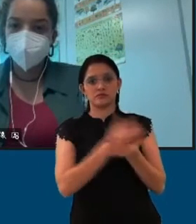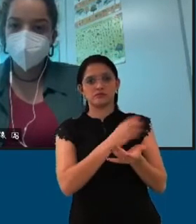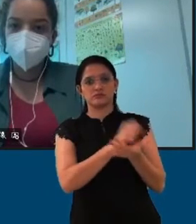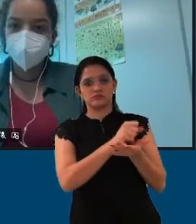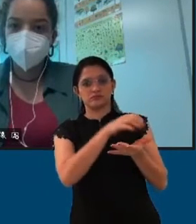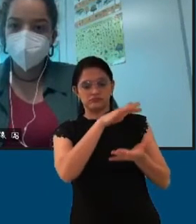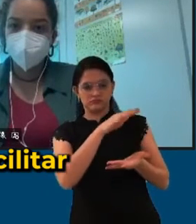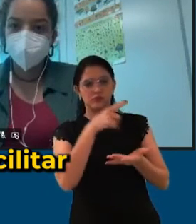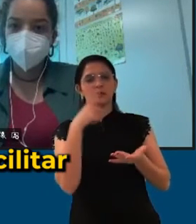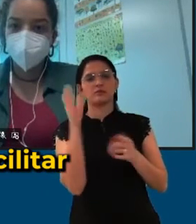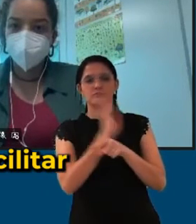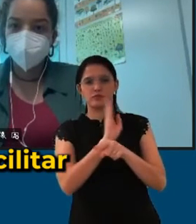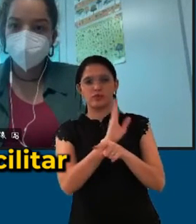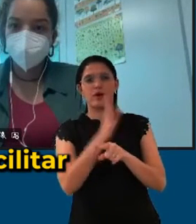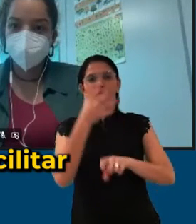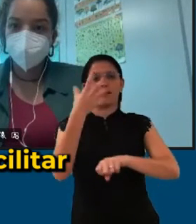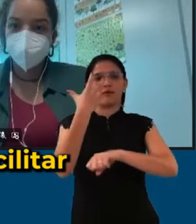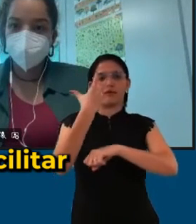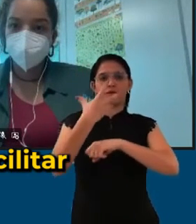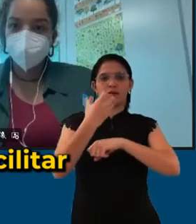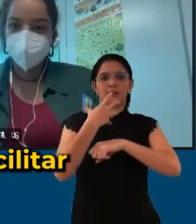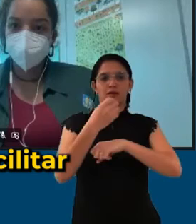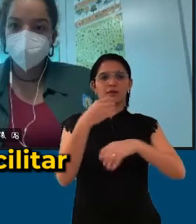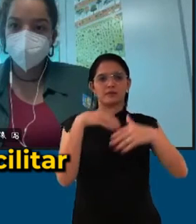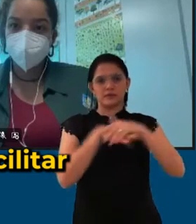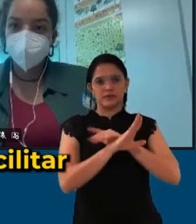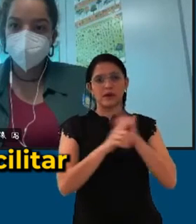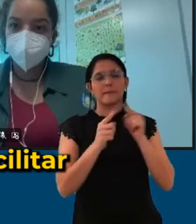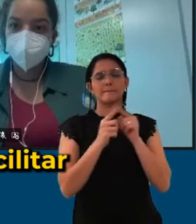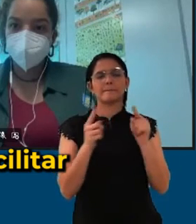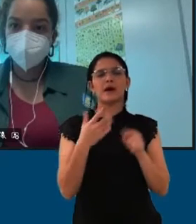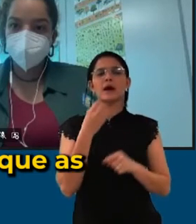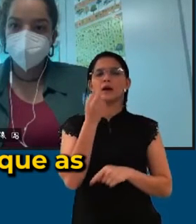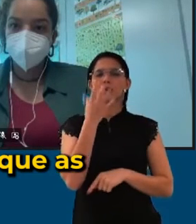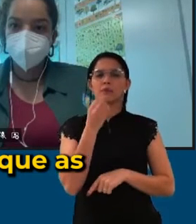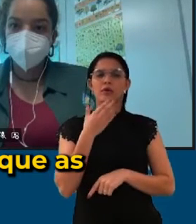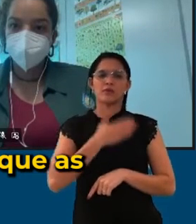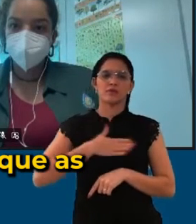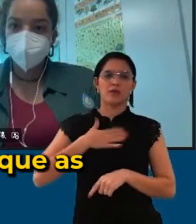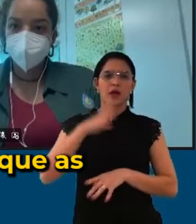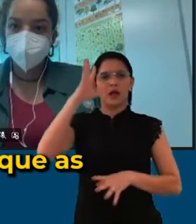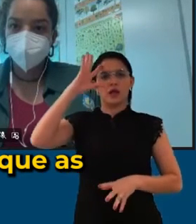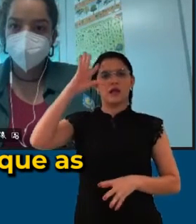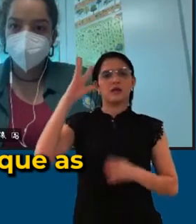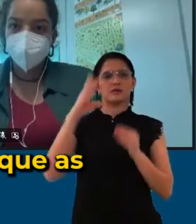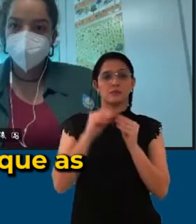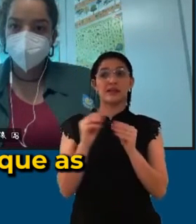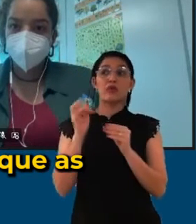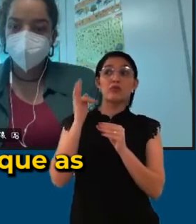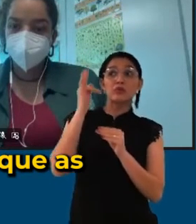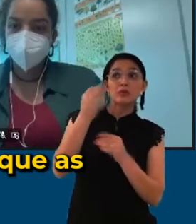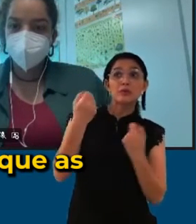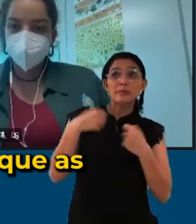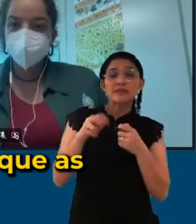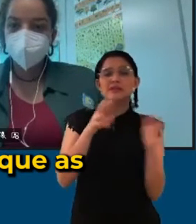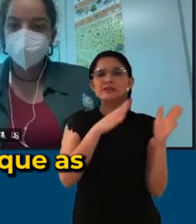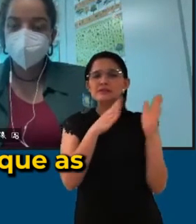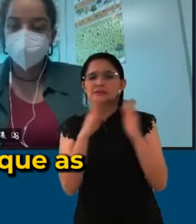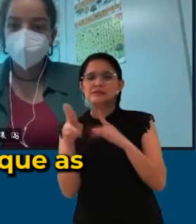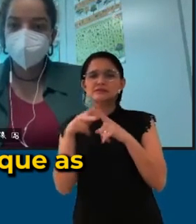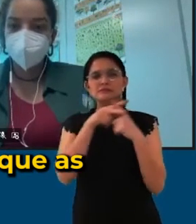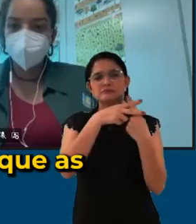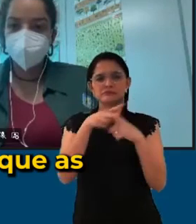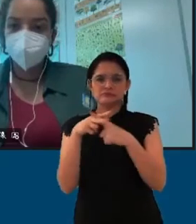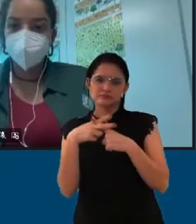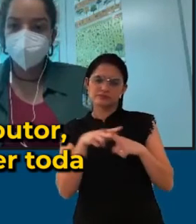audiovisual, né? Mas eu gosto de fazer as conclusões resumidas, que é para facilitar uma remissão, eventualmente, né, alguma correção que as